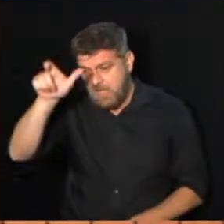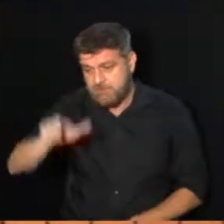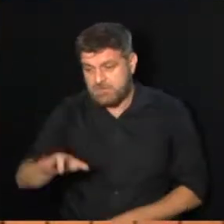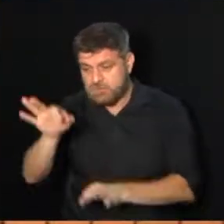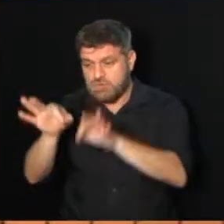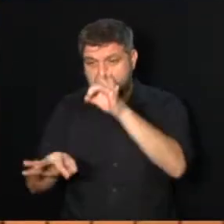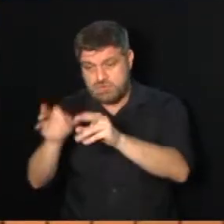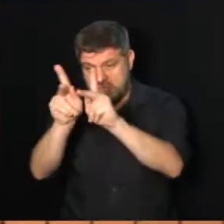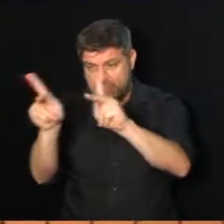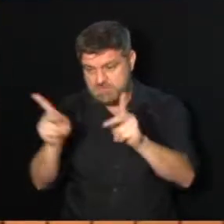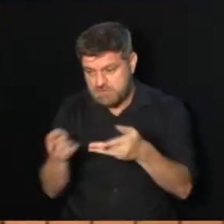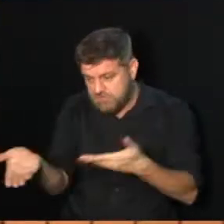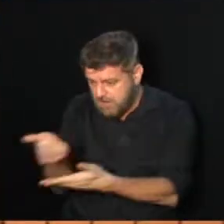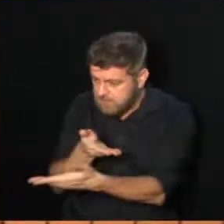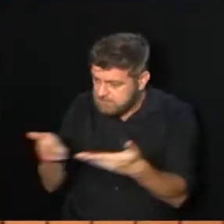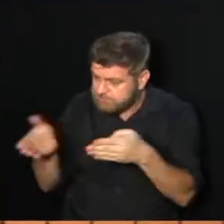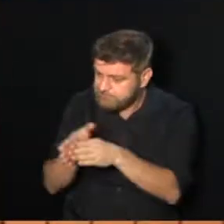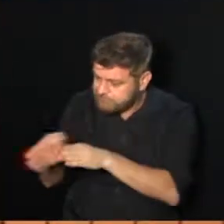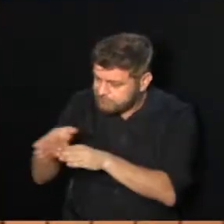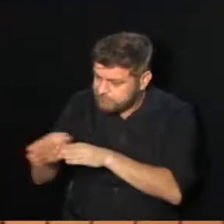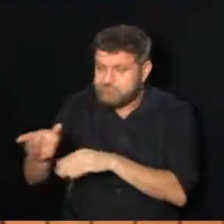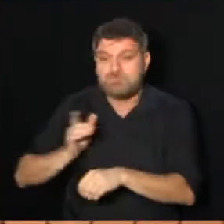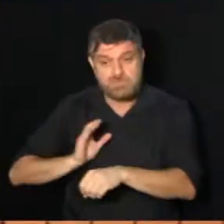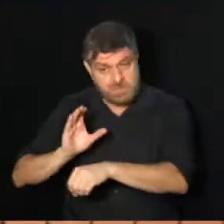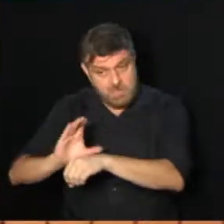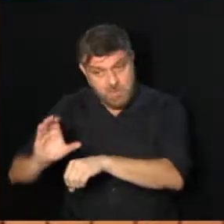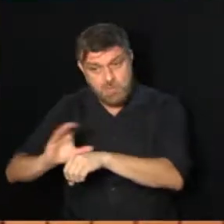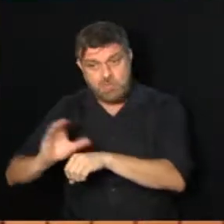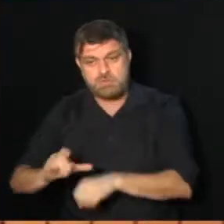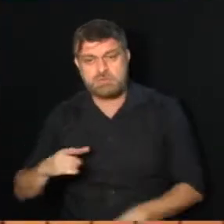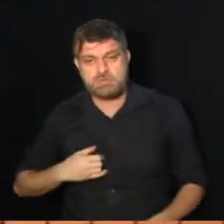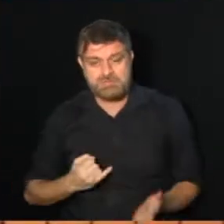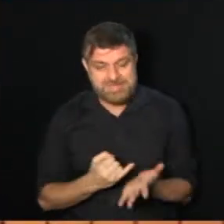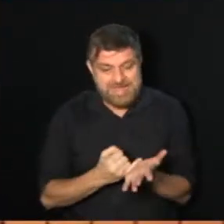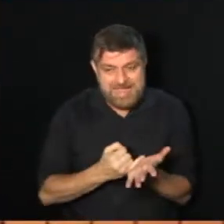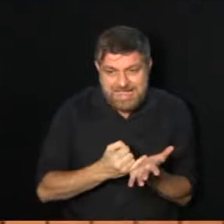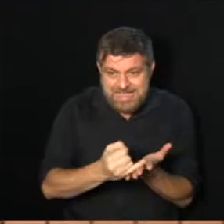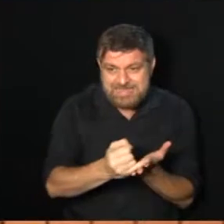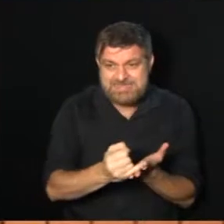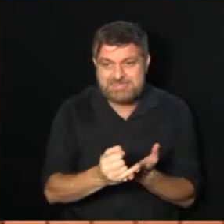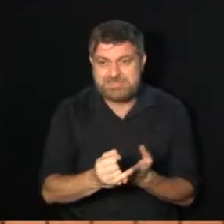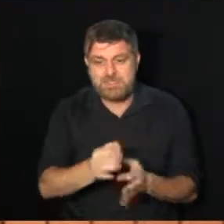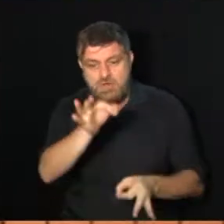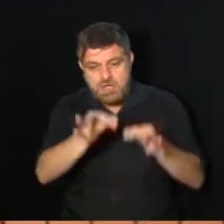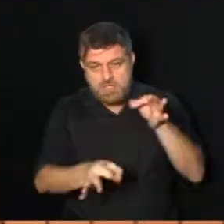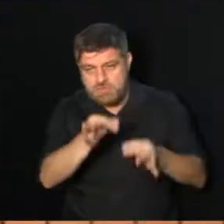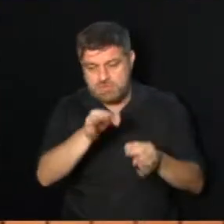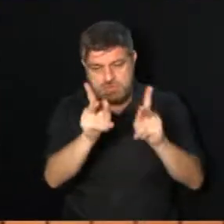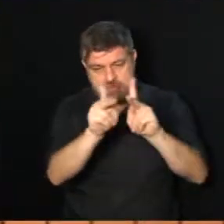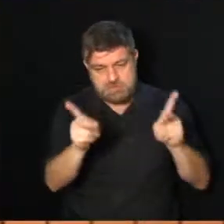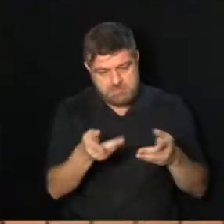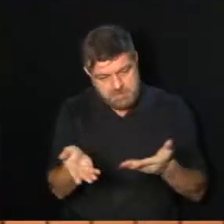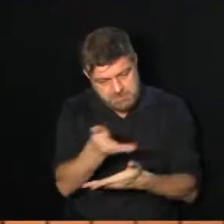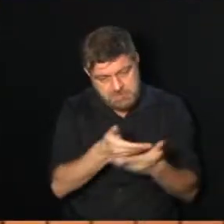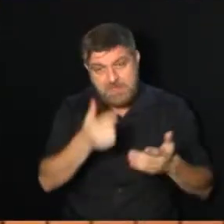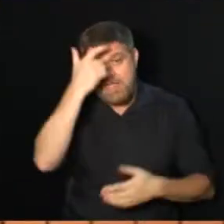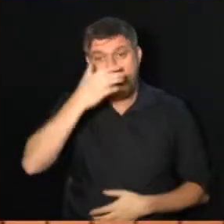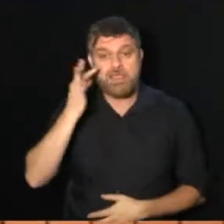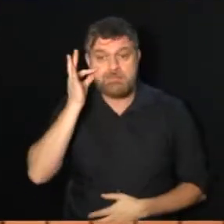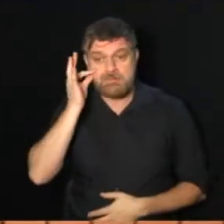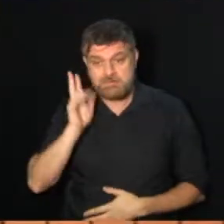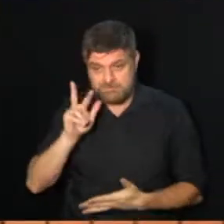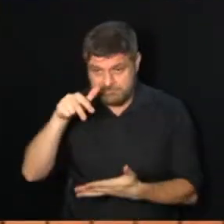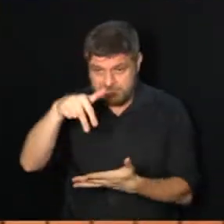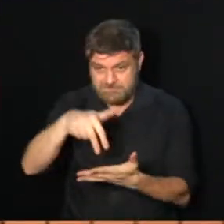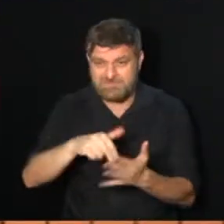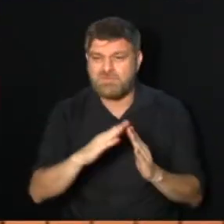justiça restaurativa, estamos tendo cursos de introdução à justiça restaurativa. Eu mesmo estive pessoalmente, recentemente,